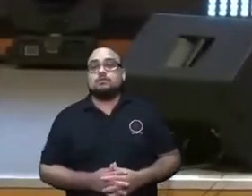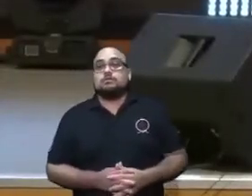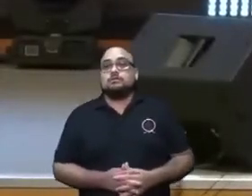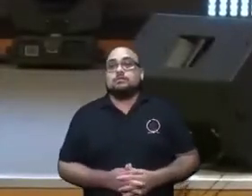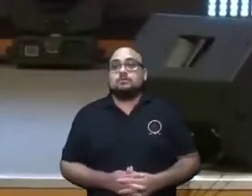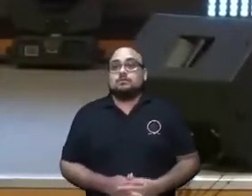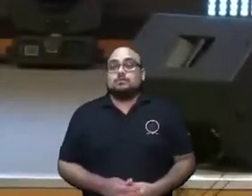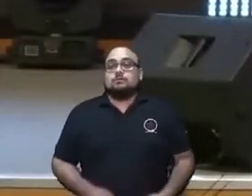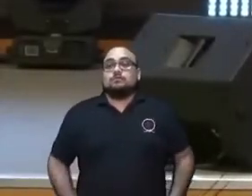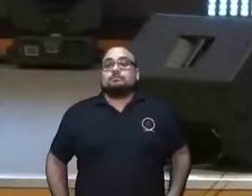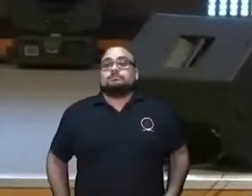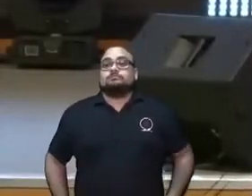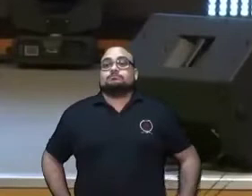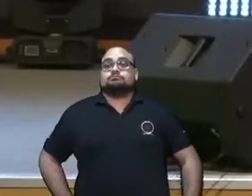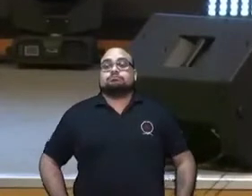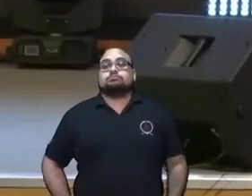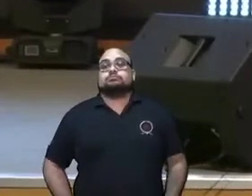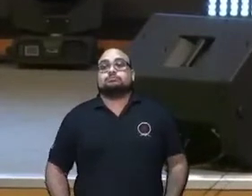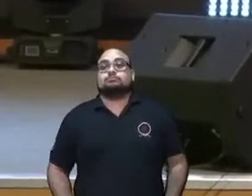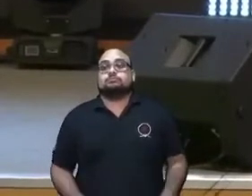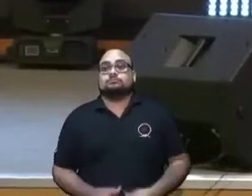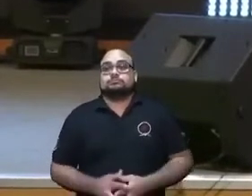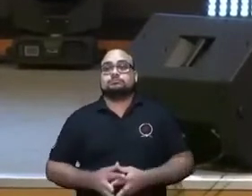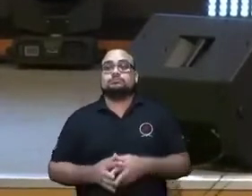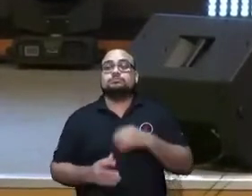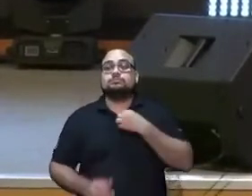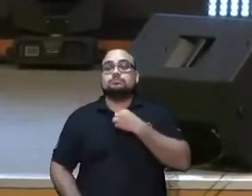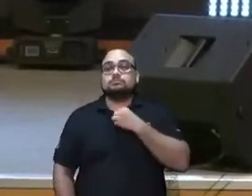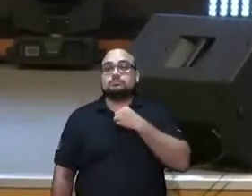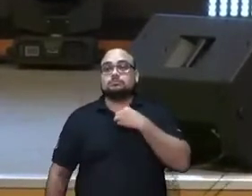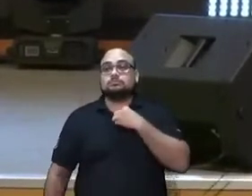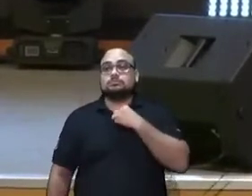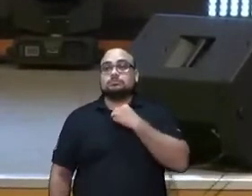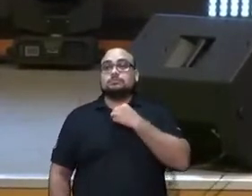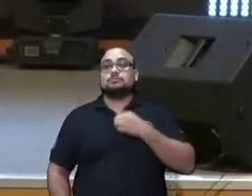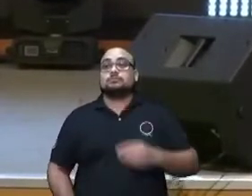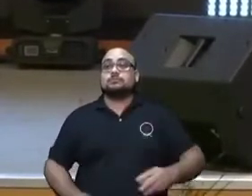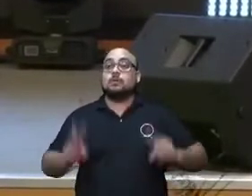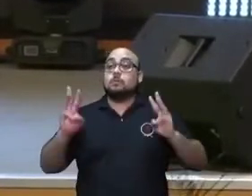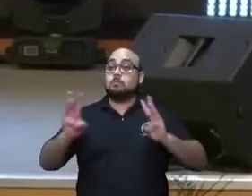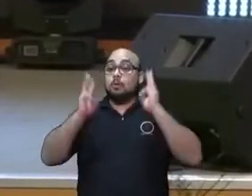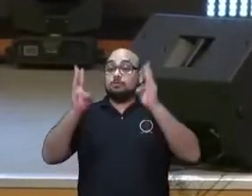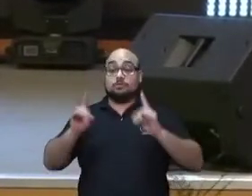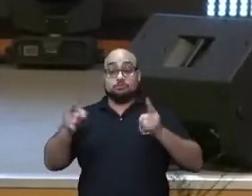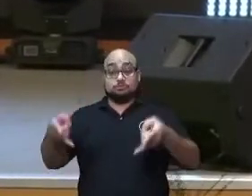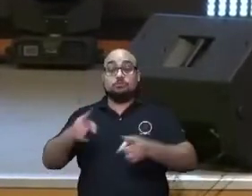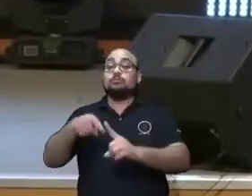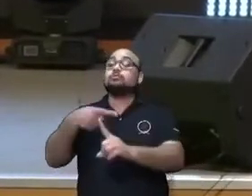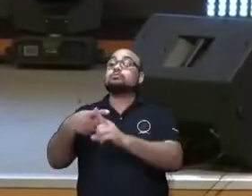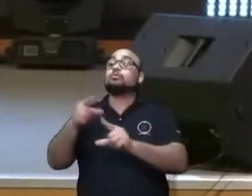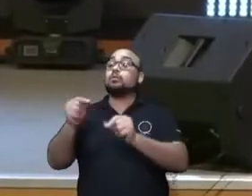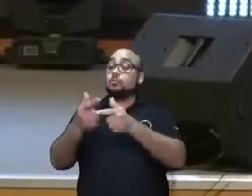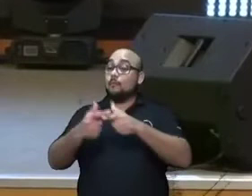Moisés não pode ser enterrado no deserto da